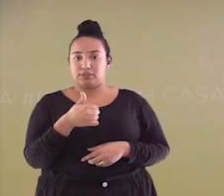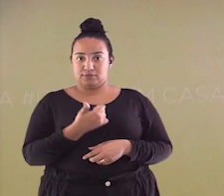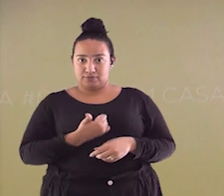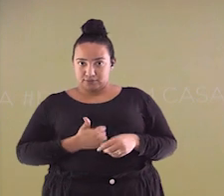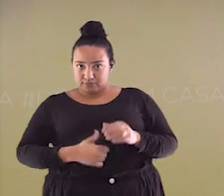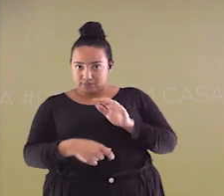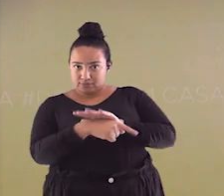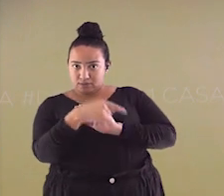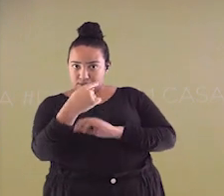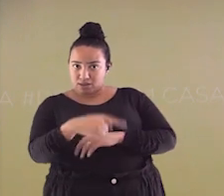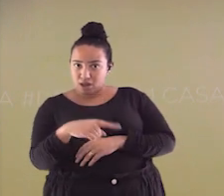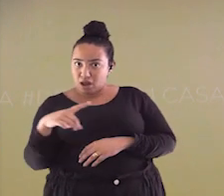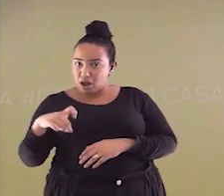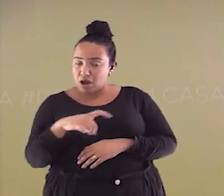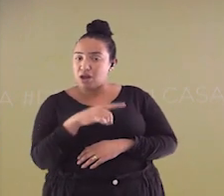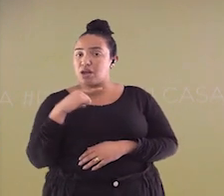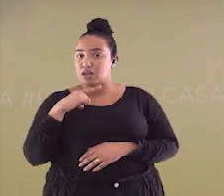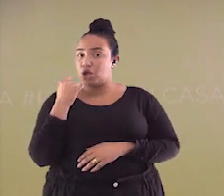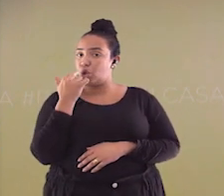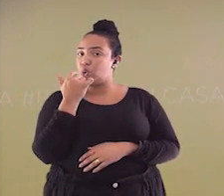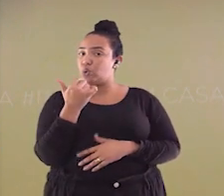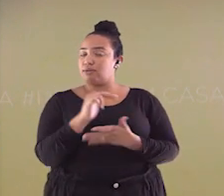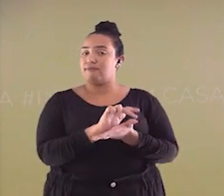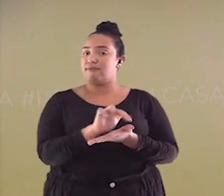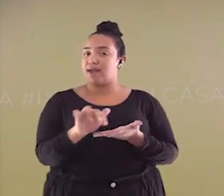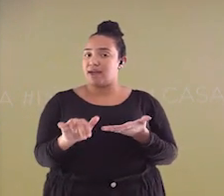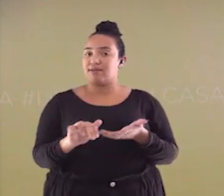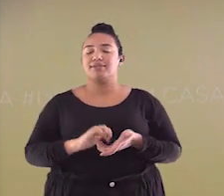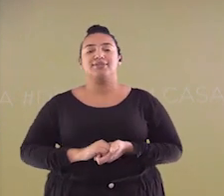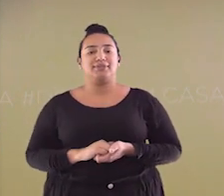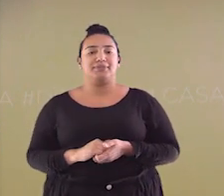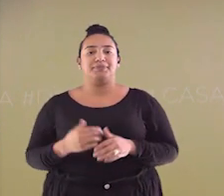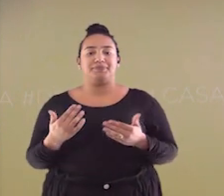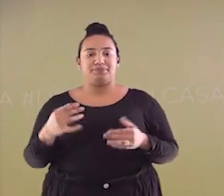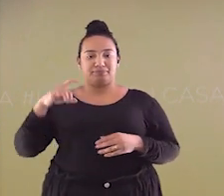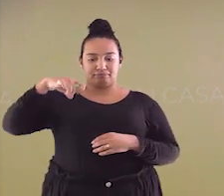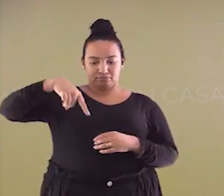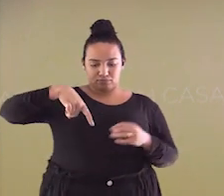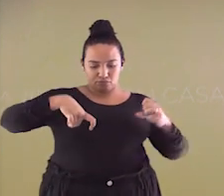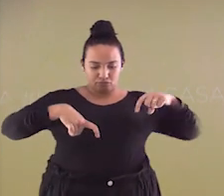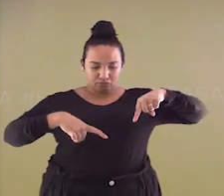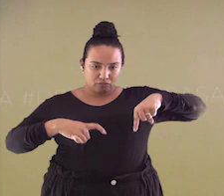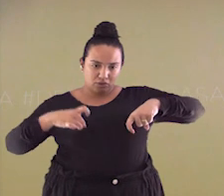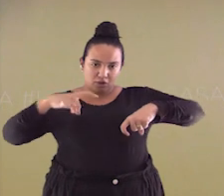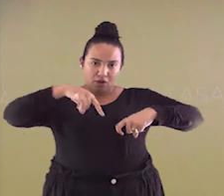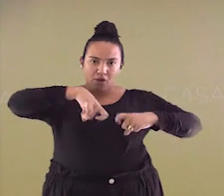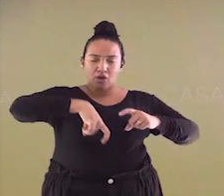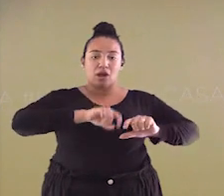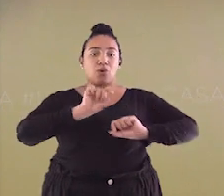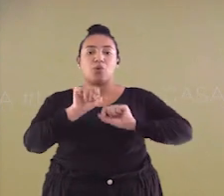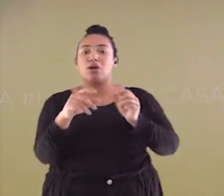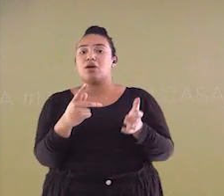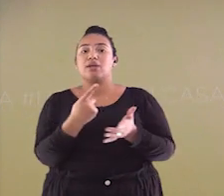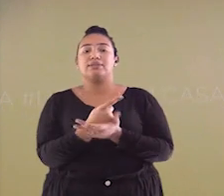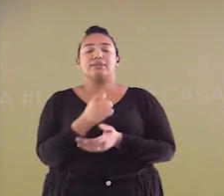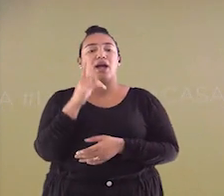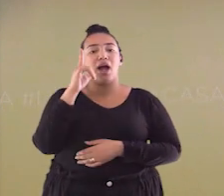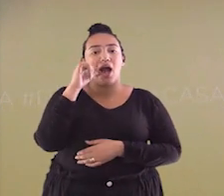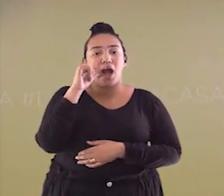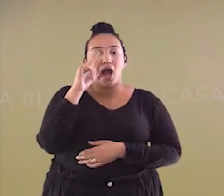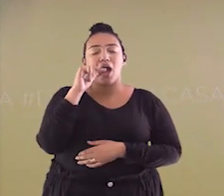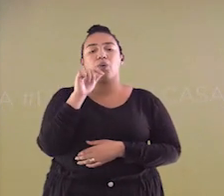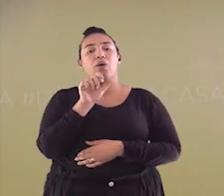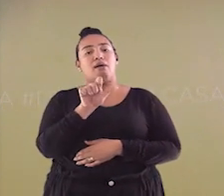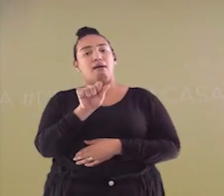fornecem muitos nutrientes. Os buracos que são cavados pelas minhocas permitem que a água, ar